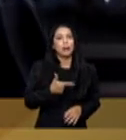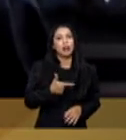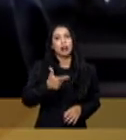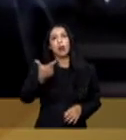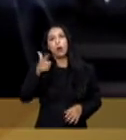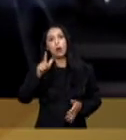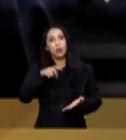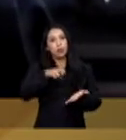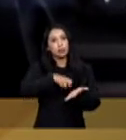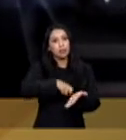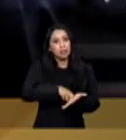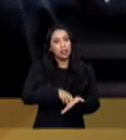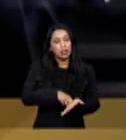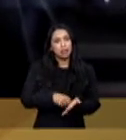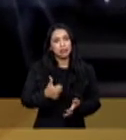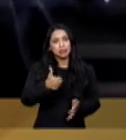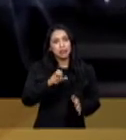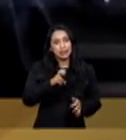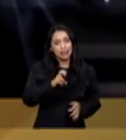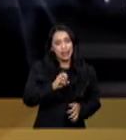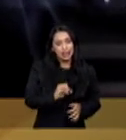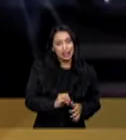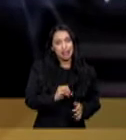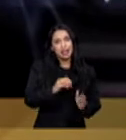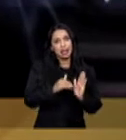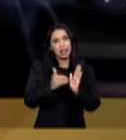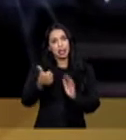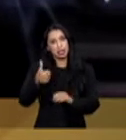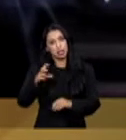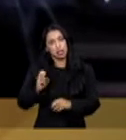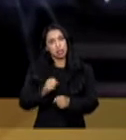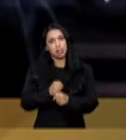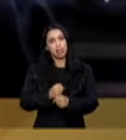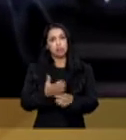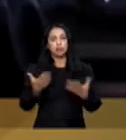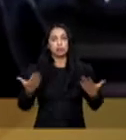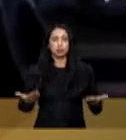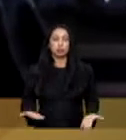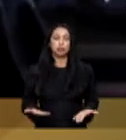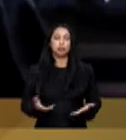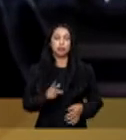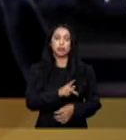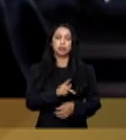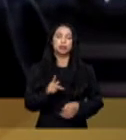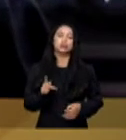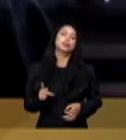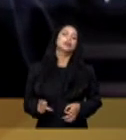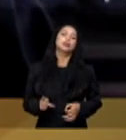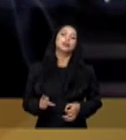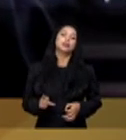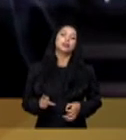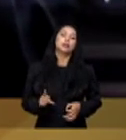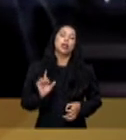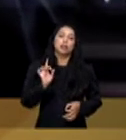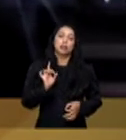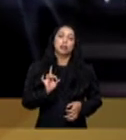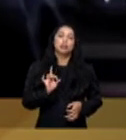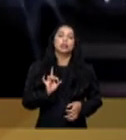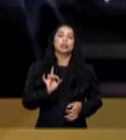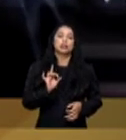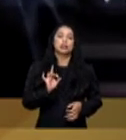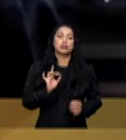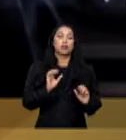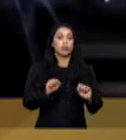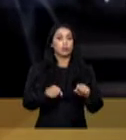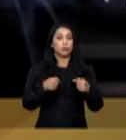naquele dispositivo. Portanto, presidente, e em conclusão, e apenas reiterando, o